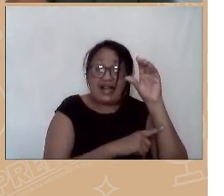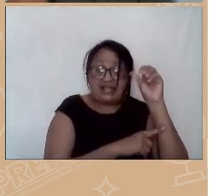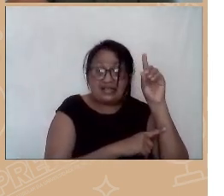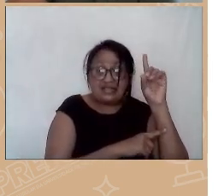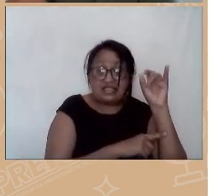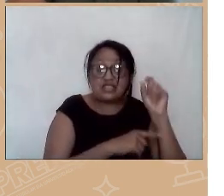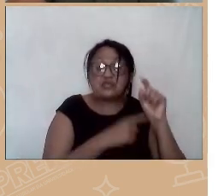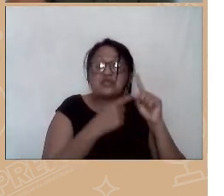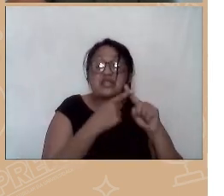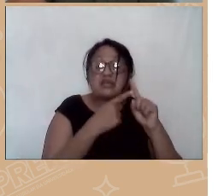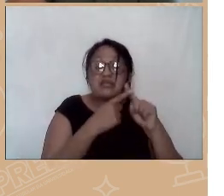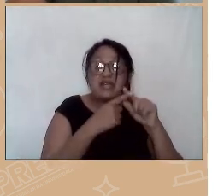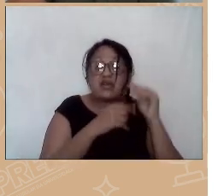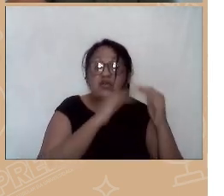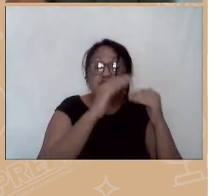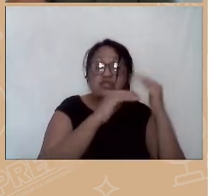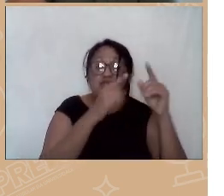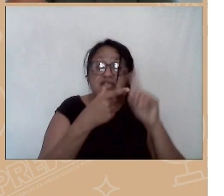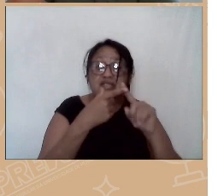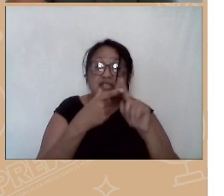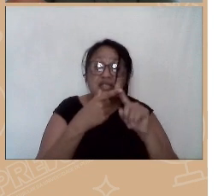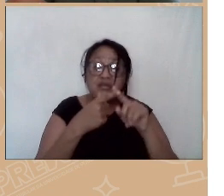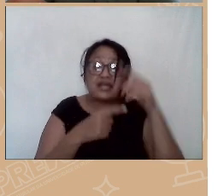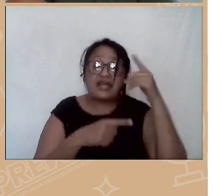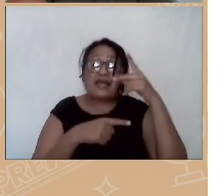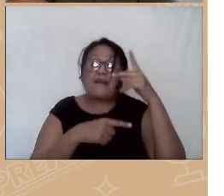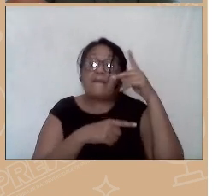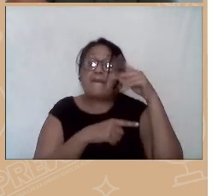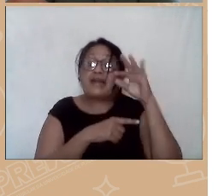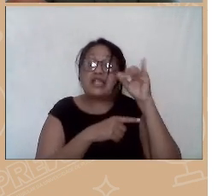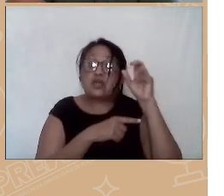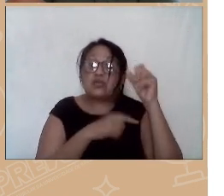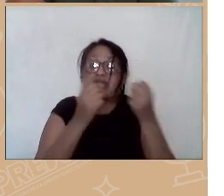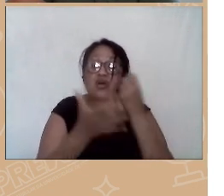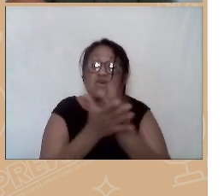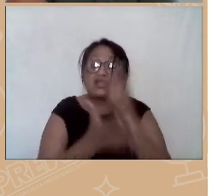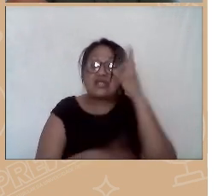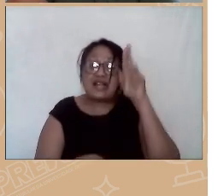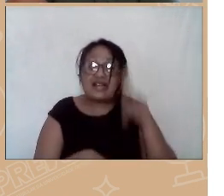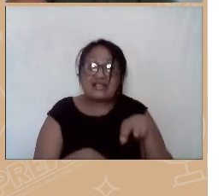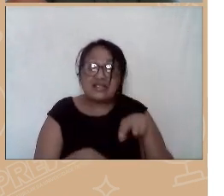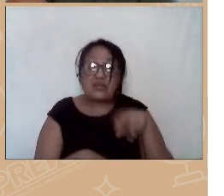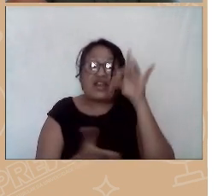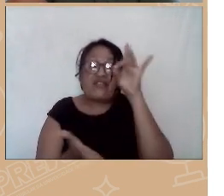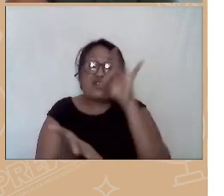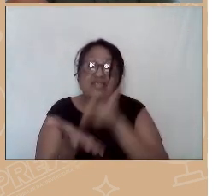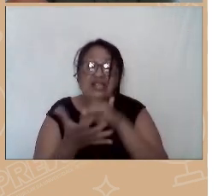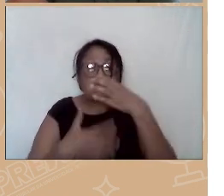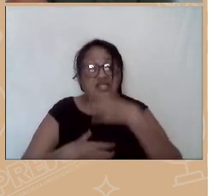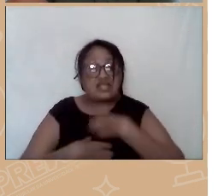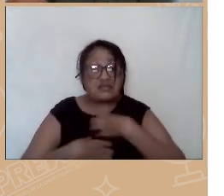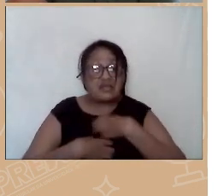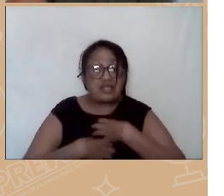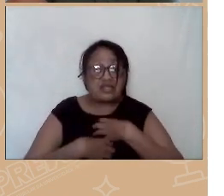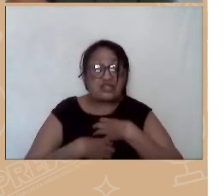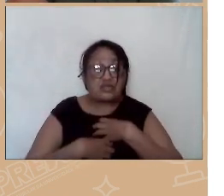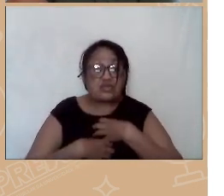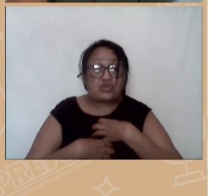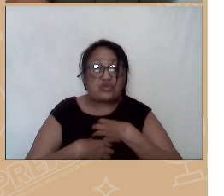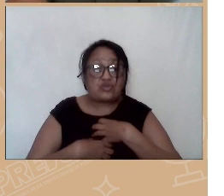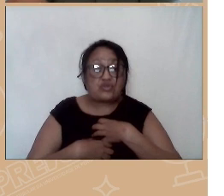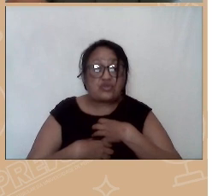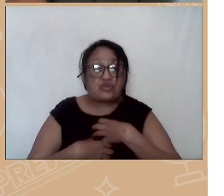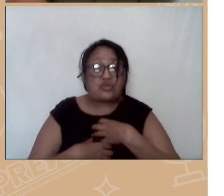sobre os sentimentos e orienta-se pela verdade e sinceridade aparentemente essa questão é correta